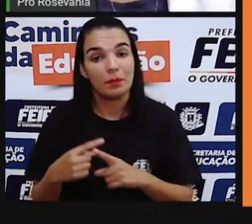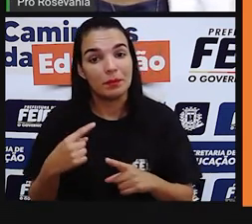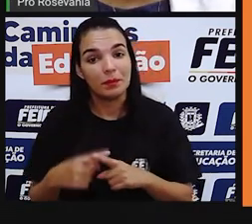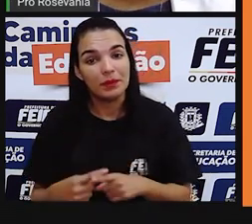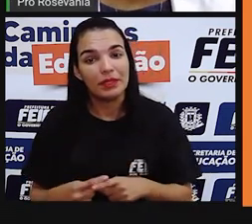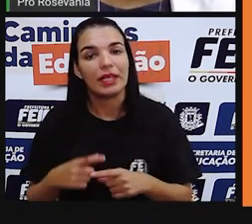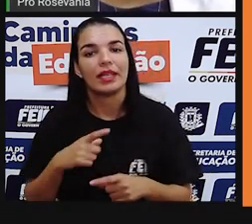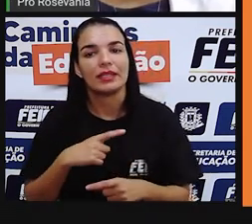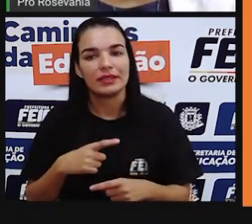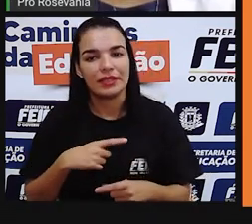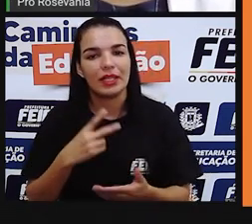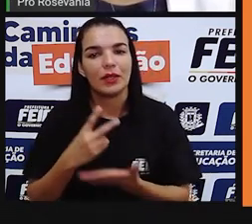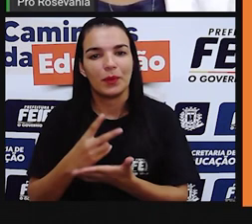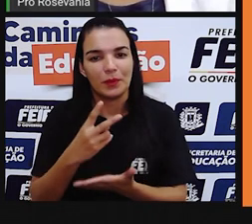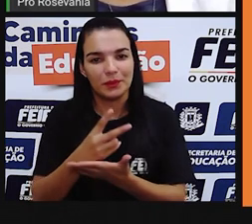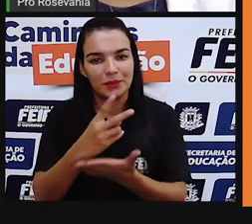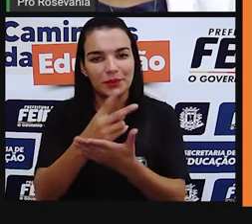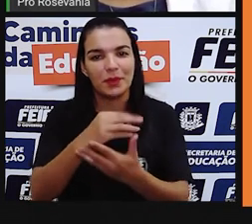que a gente continua, né,